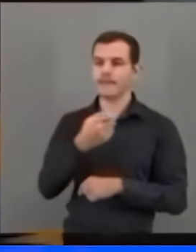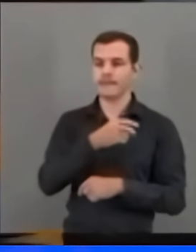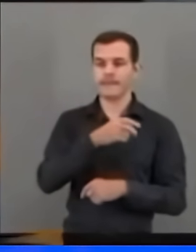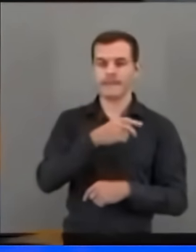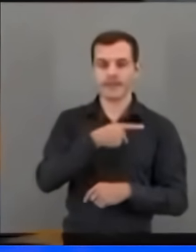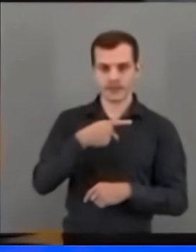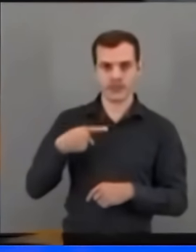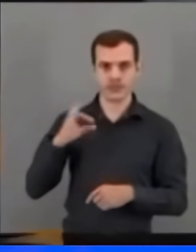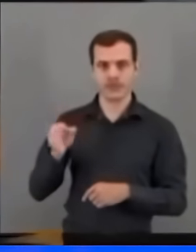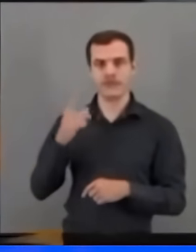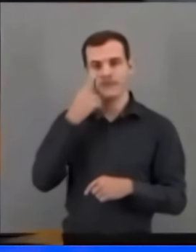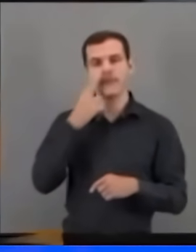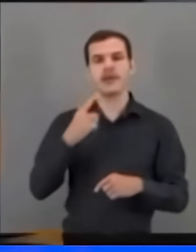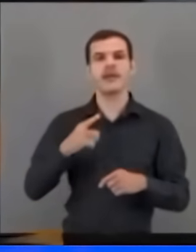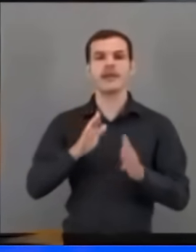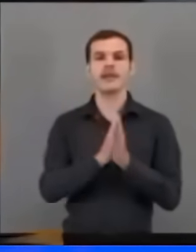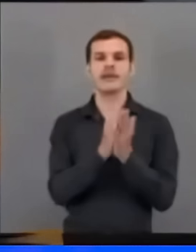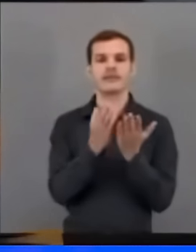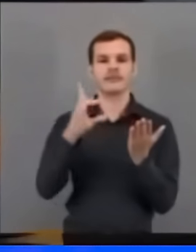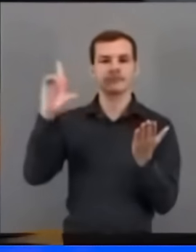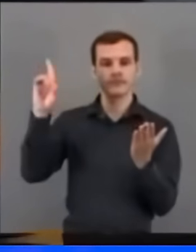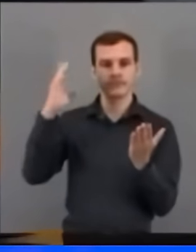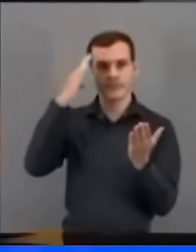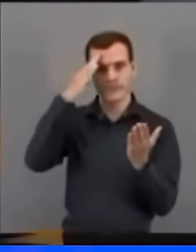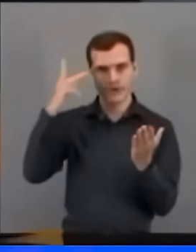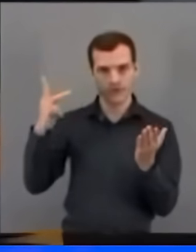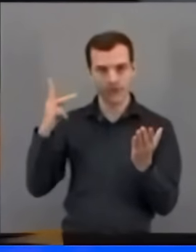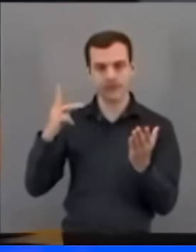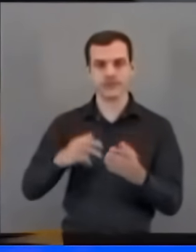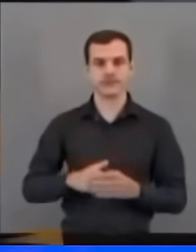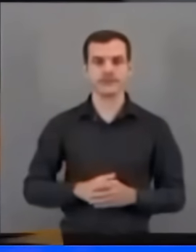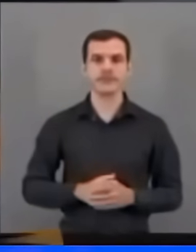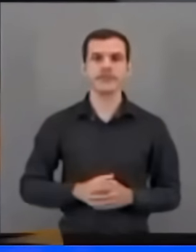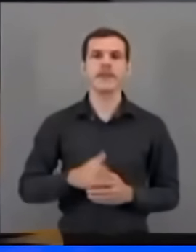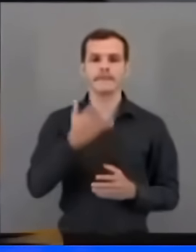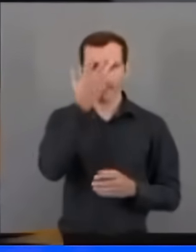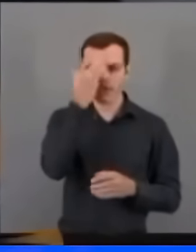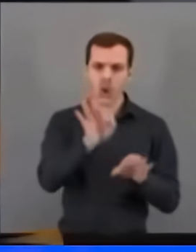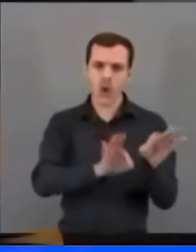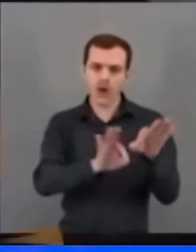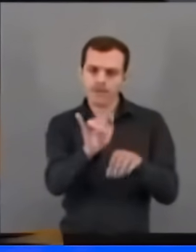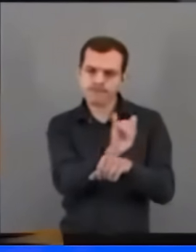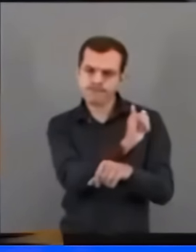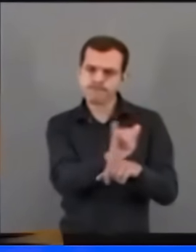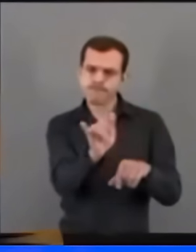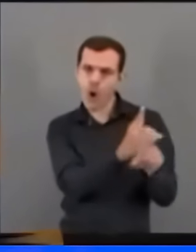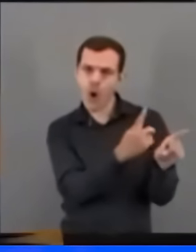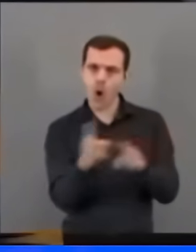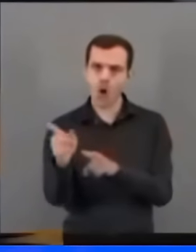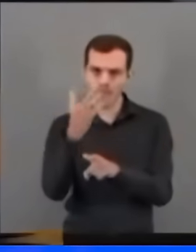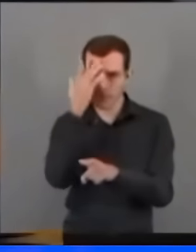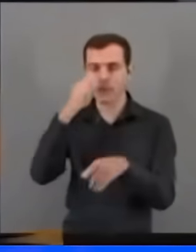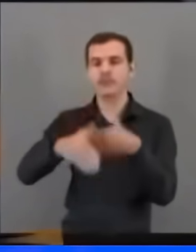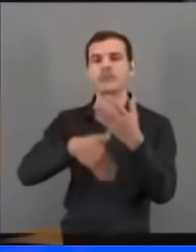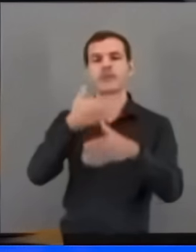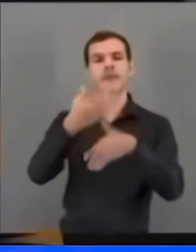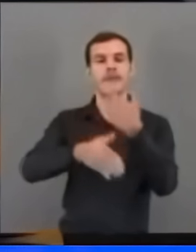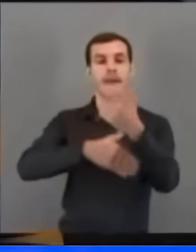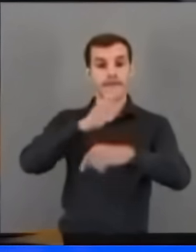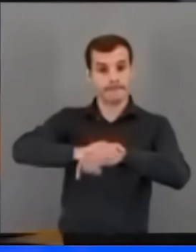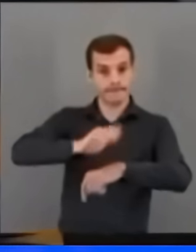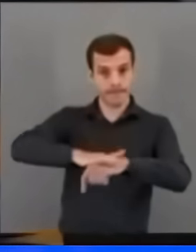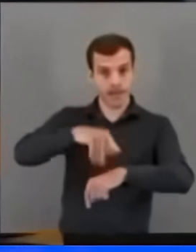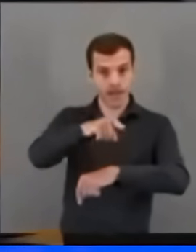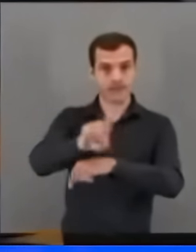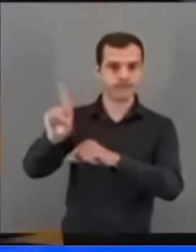27 e 28. Quem coloca uma armadilha para os outros, acaba caindo nela. Quem rola uma pedra, será